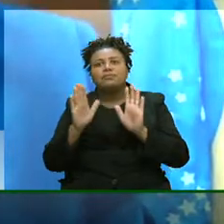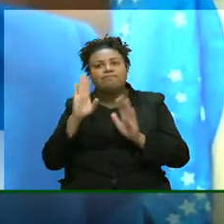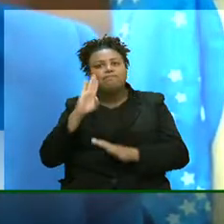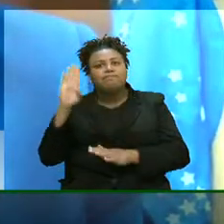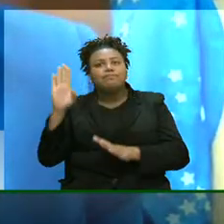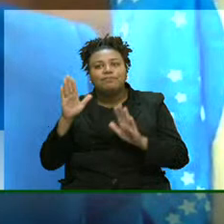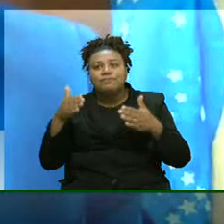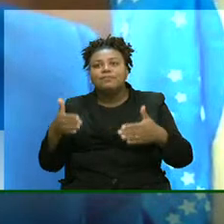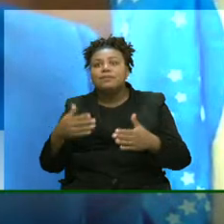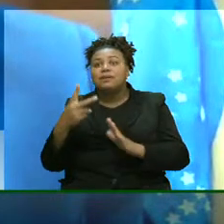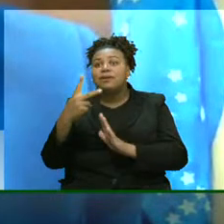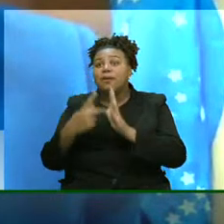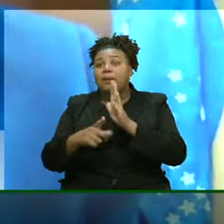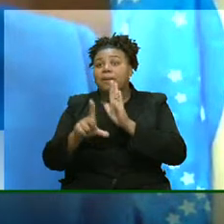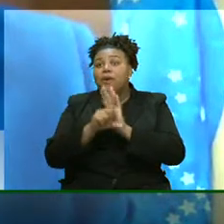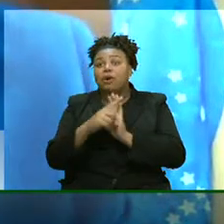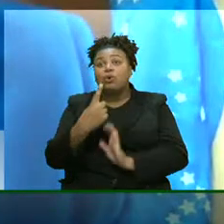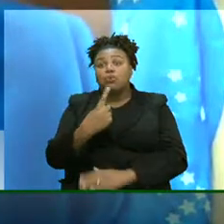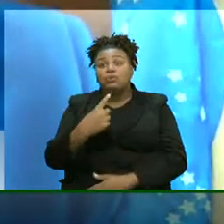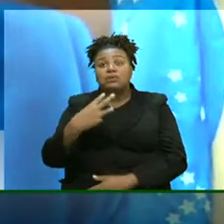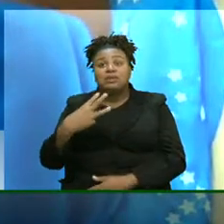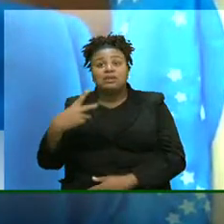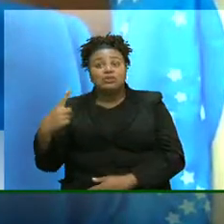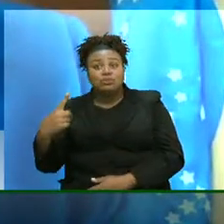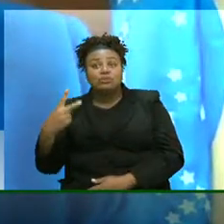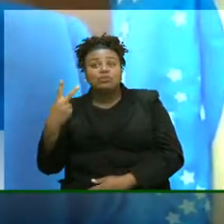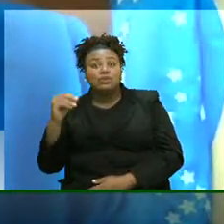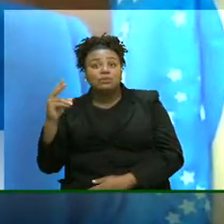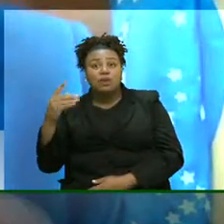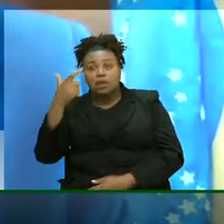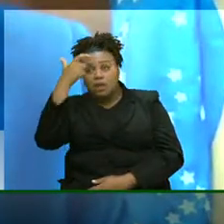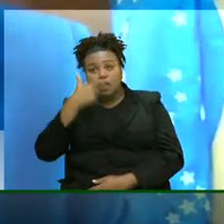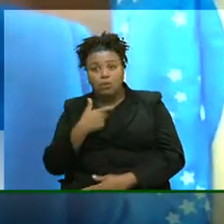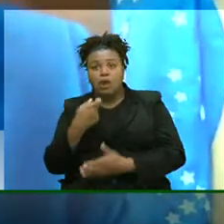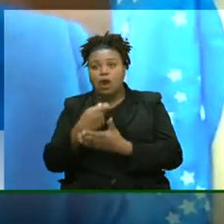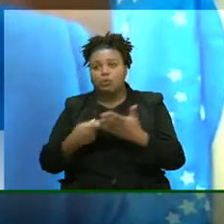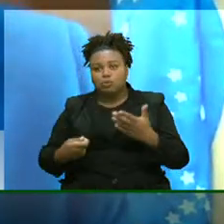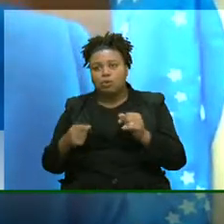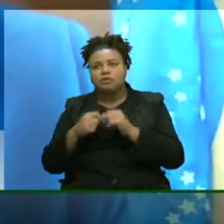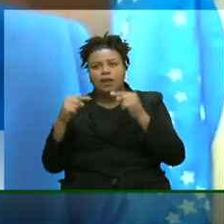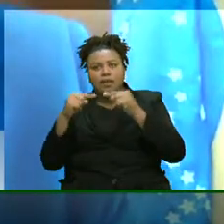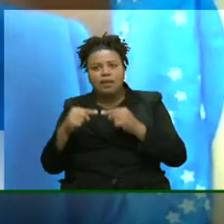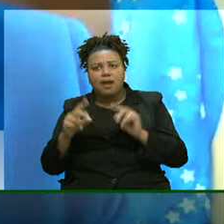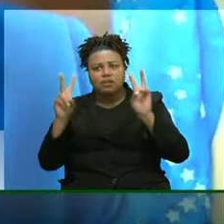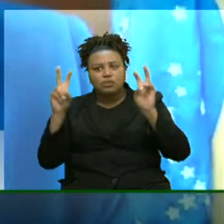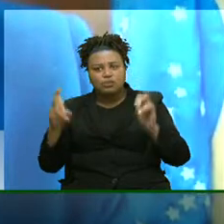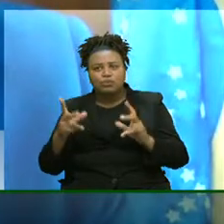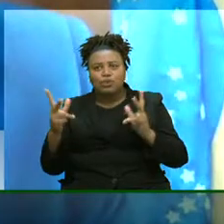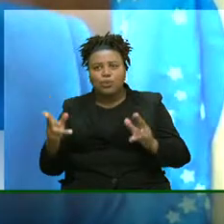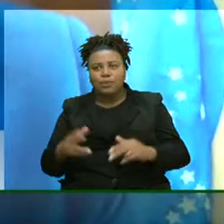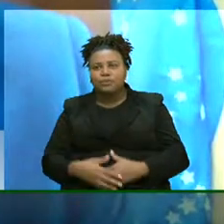especificamente, do PL 131-2020, que é de minha autoria e que está relacionado a essa matéria.